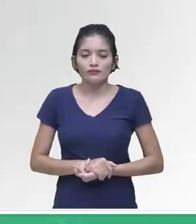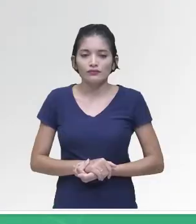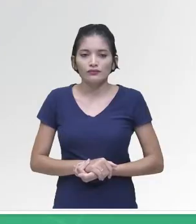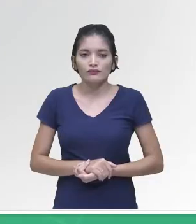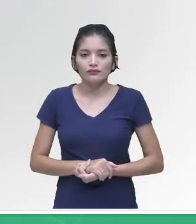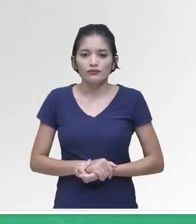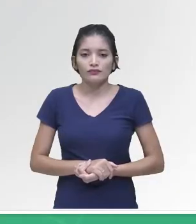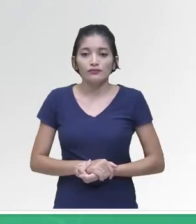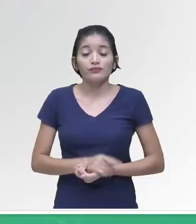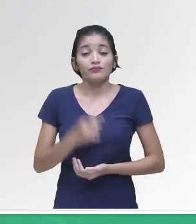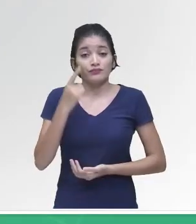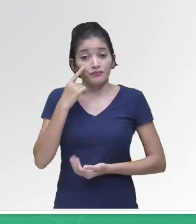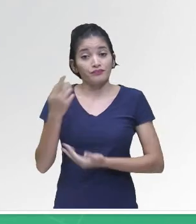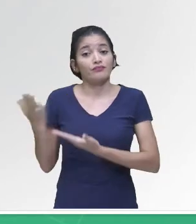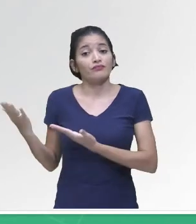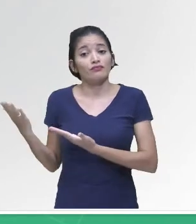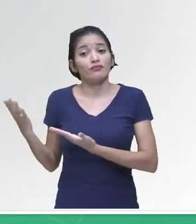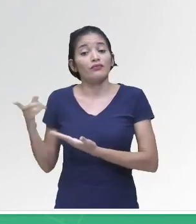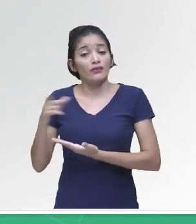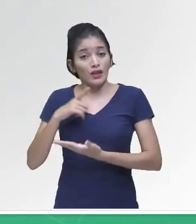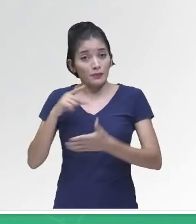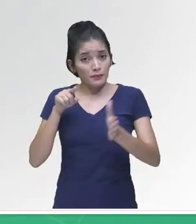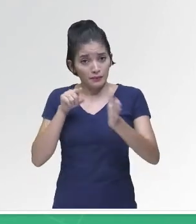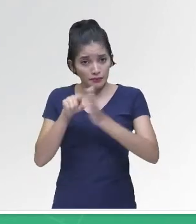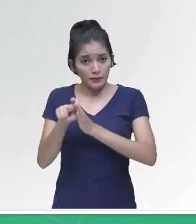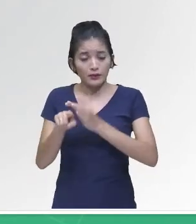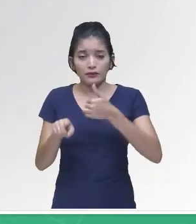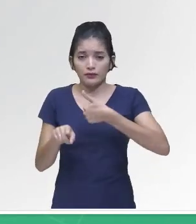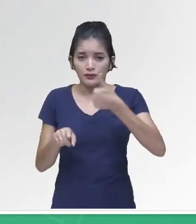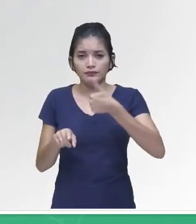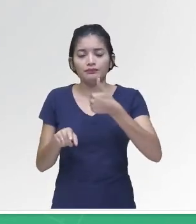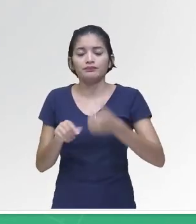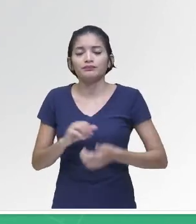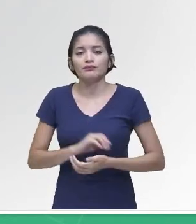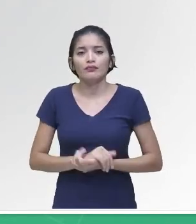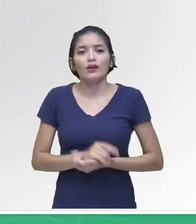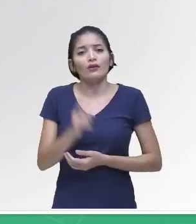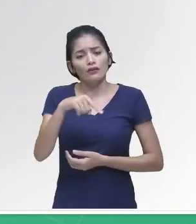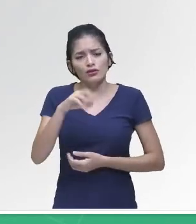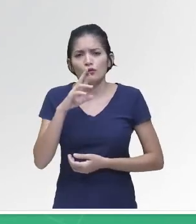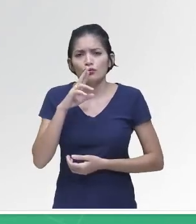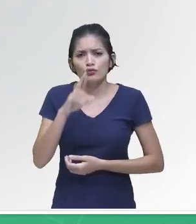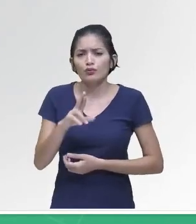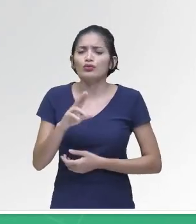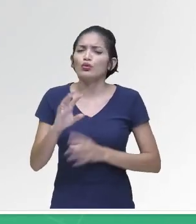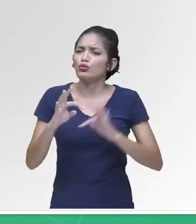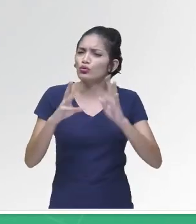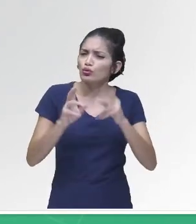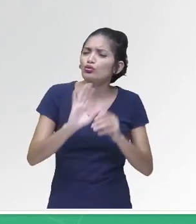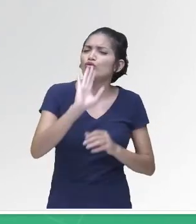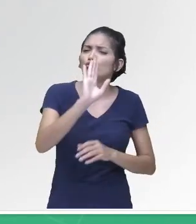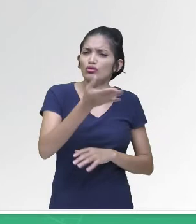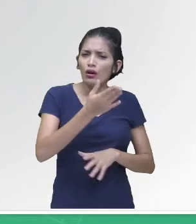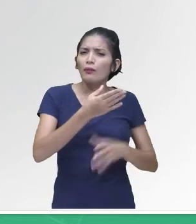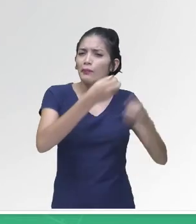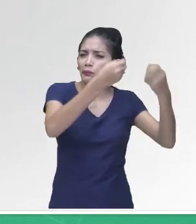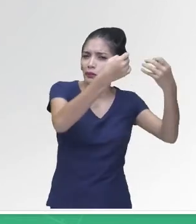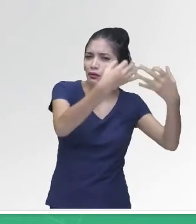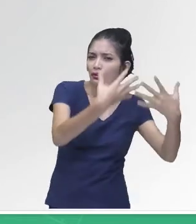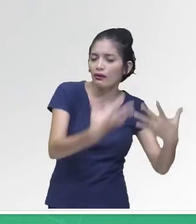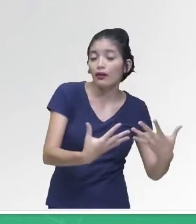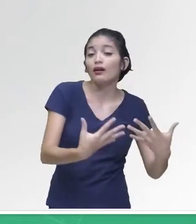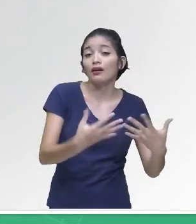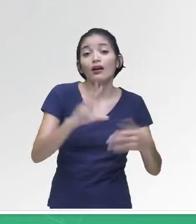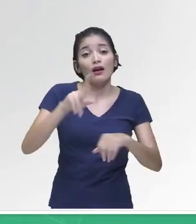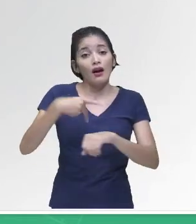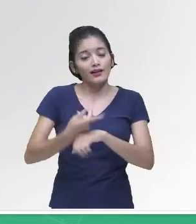Então, a gente tem uma pergunta, né? Vocês vão responder baseado em tudo que a gente conversou aqui durante nossa aula